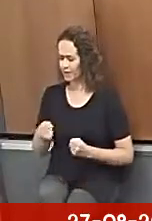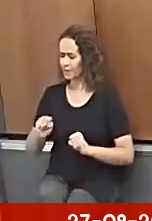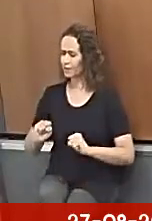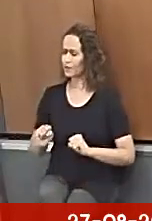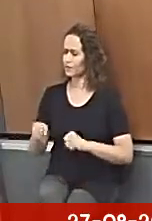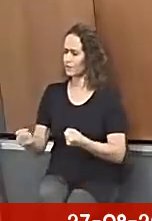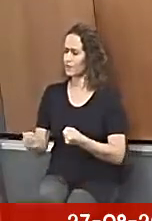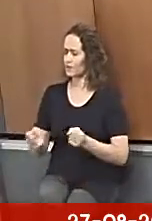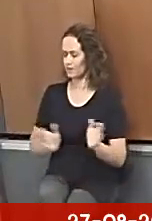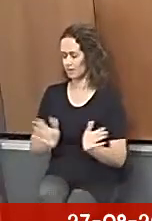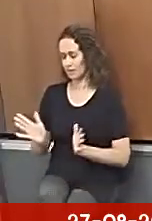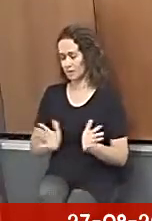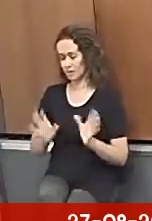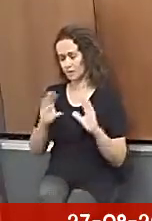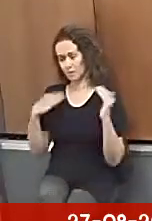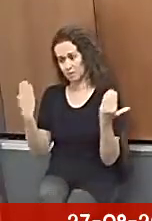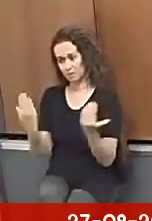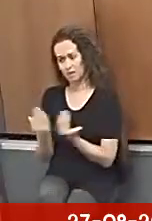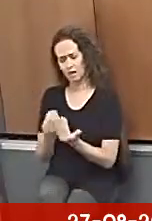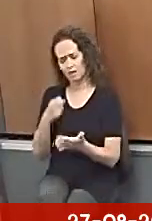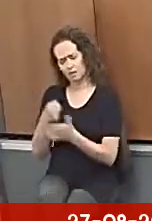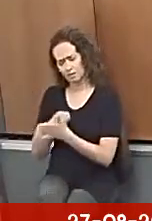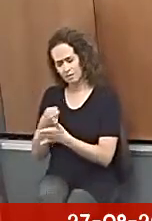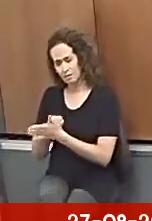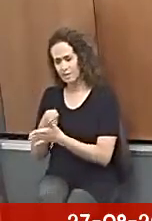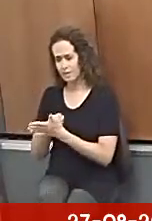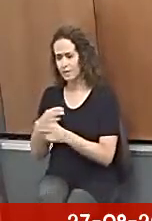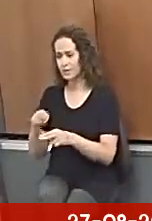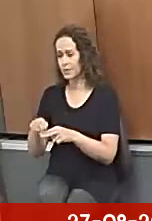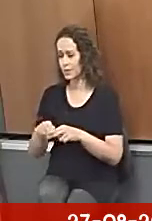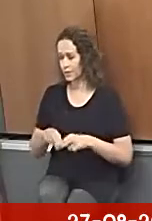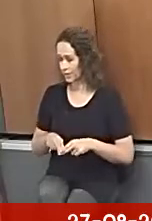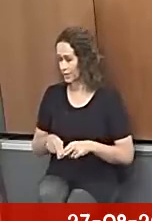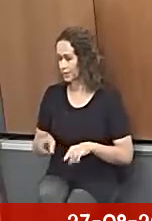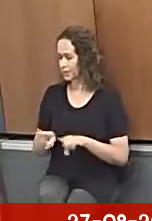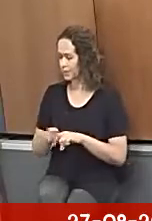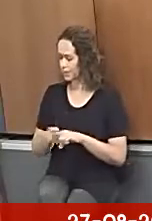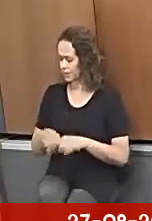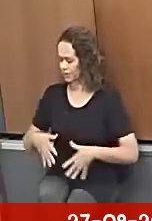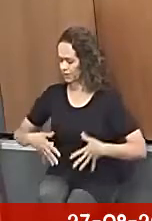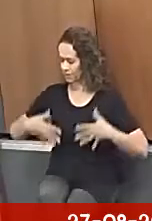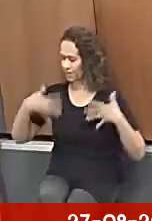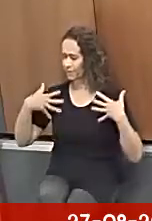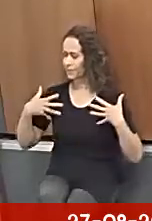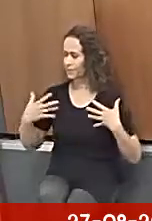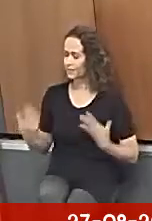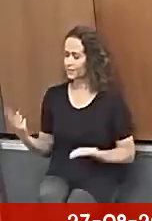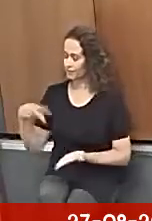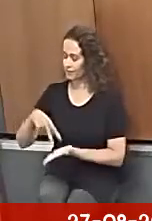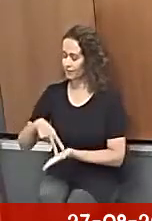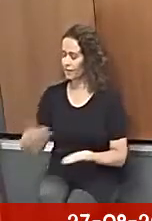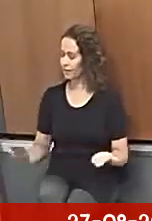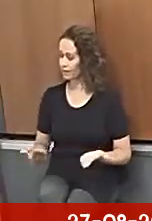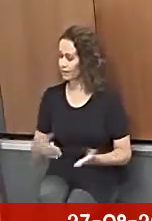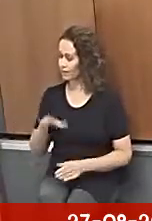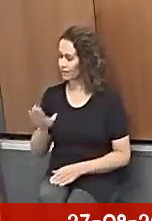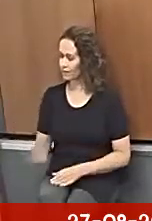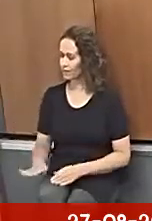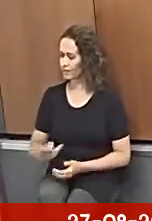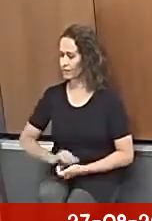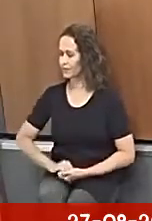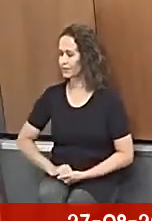sensibilidade no mineirão e tem lutado muito por essa causa também muito nos orgulha sua presença aqui nessa tarde